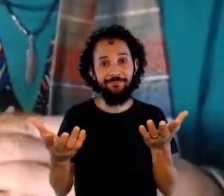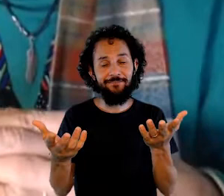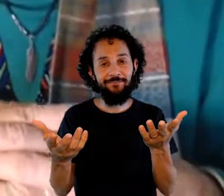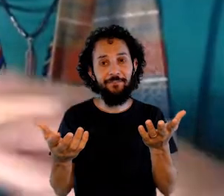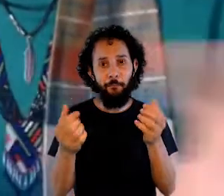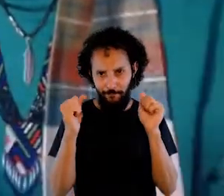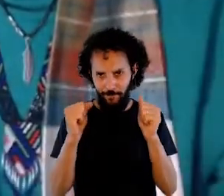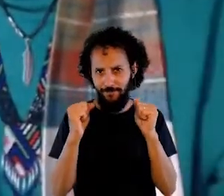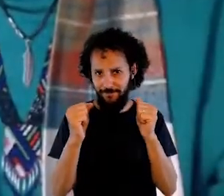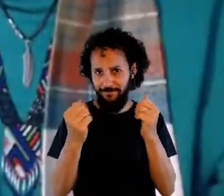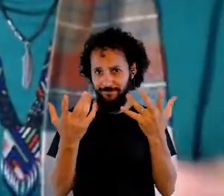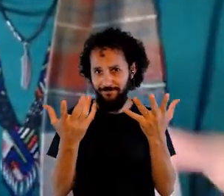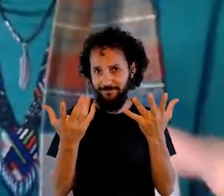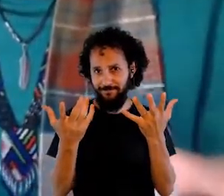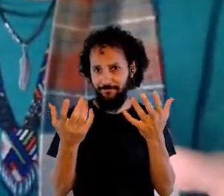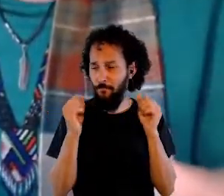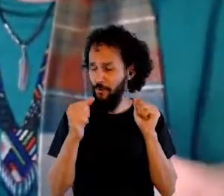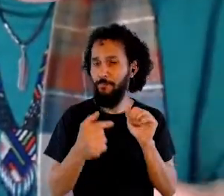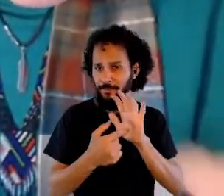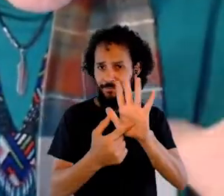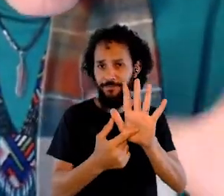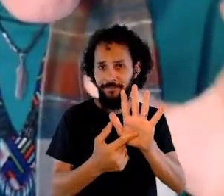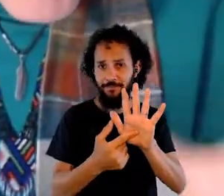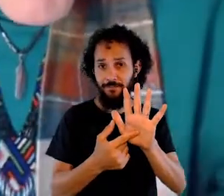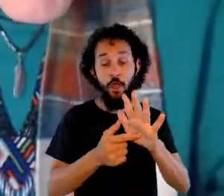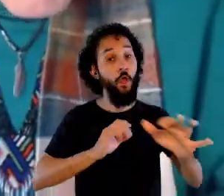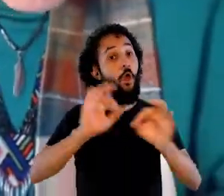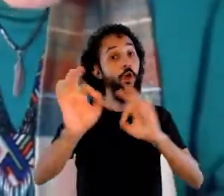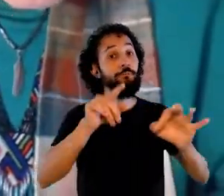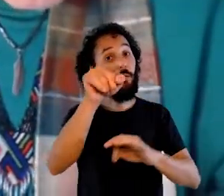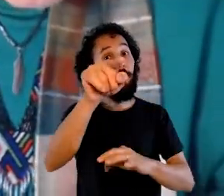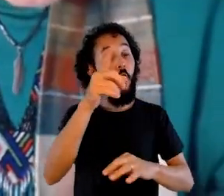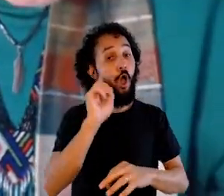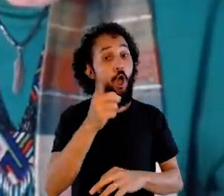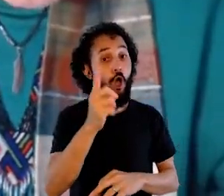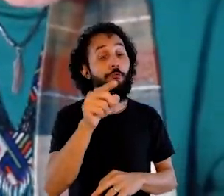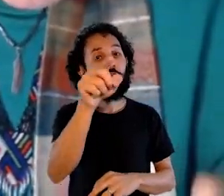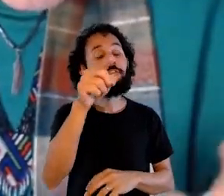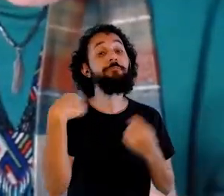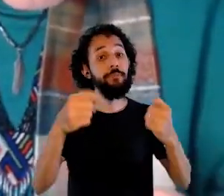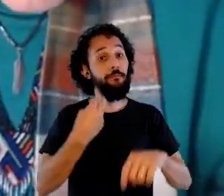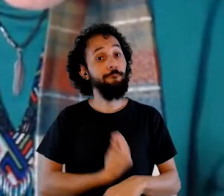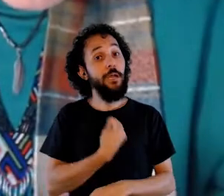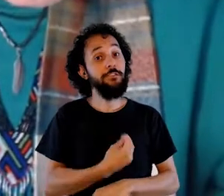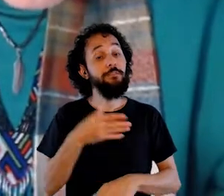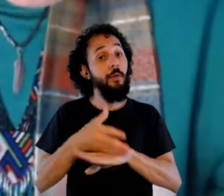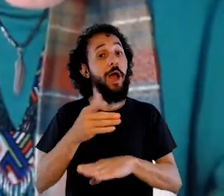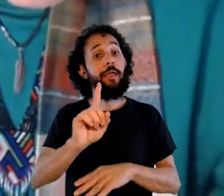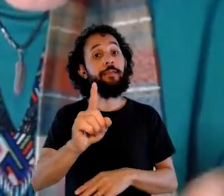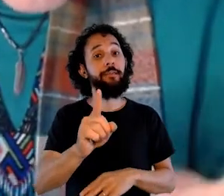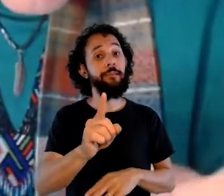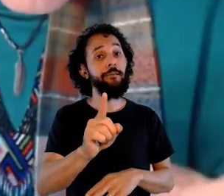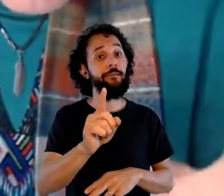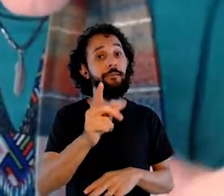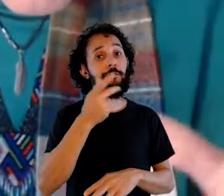colocar. Se prepare, vocês têm que participar. Deixa eu falar, vocês têm que participar, hein? Estou falando com gente do teatro que não tem esse negócio de ficar cheio